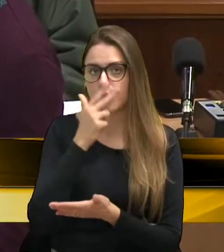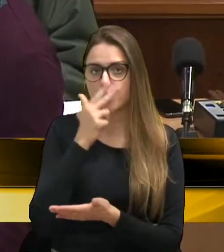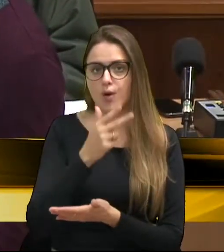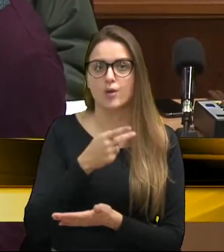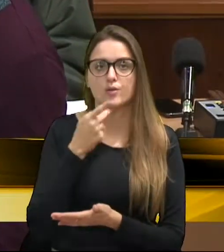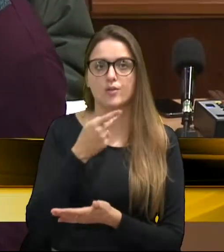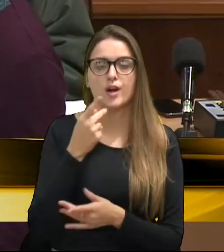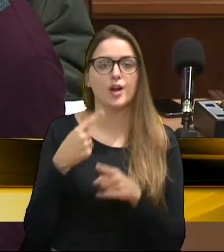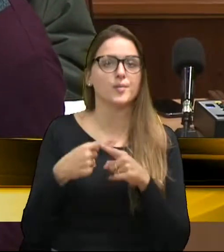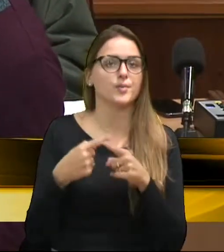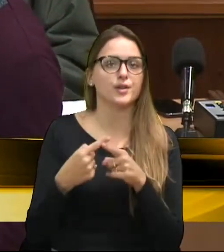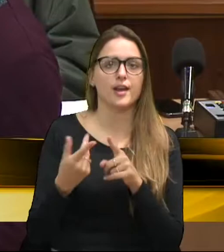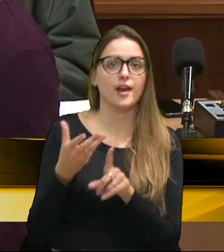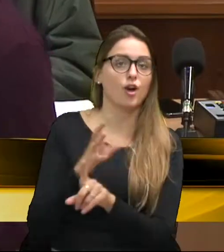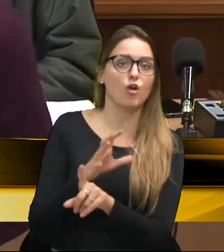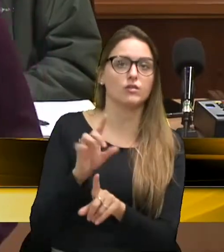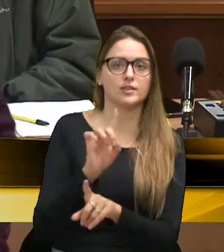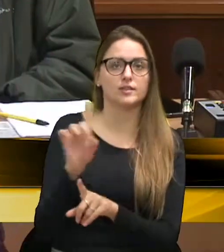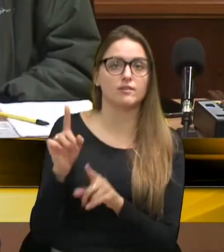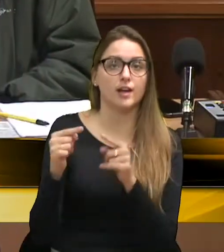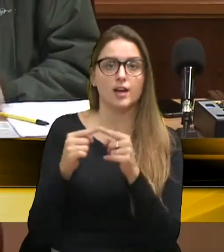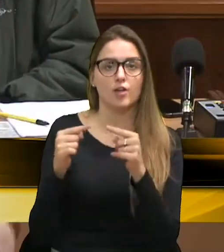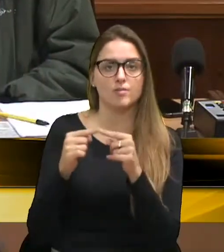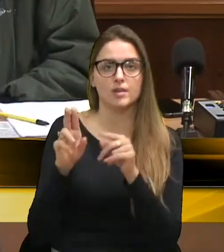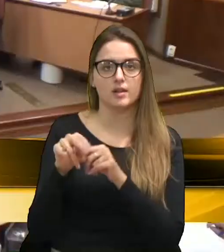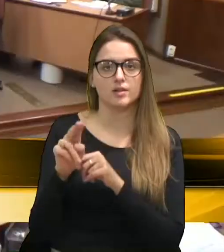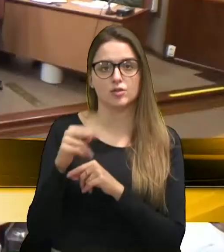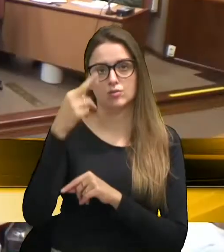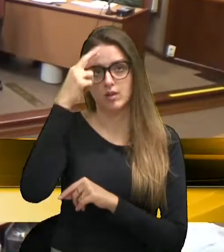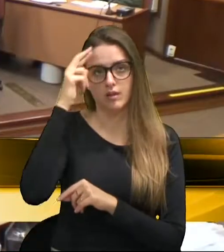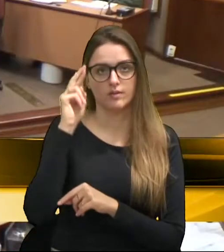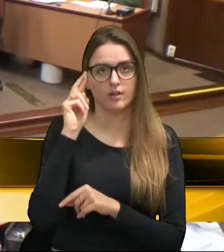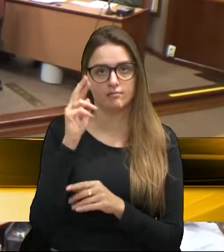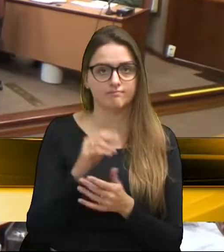essa oposição não vai colar nunca, Rafael Bueno.